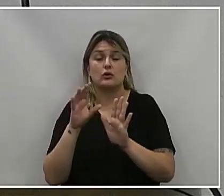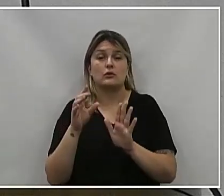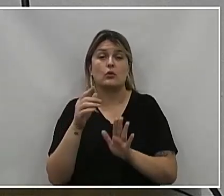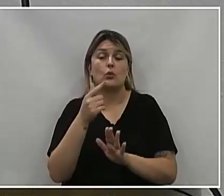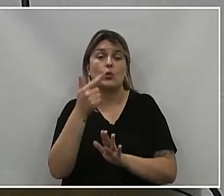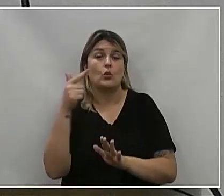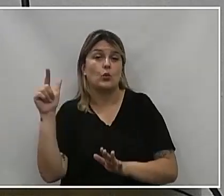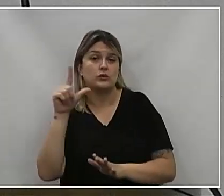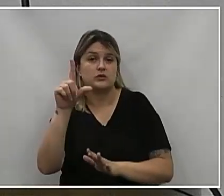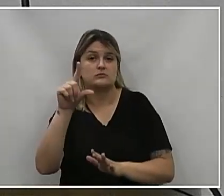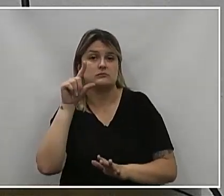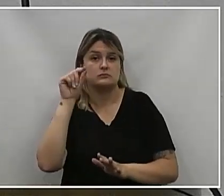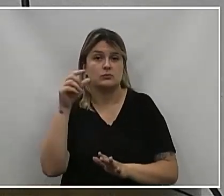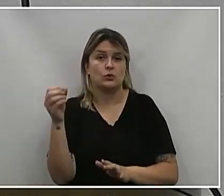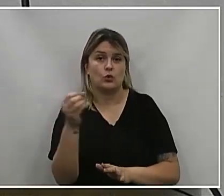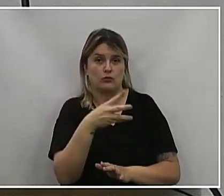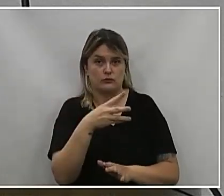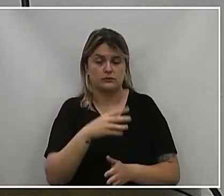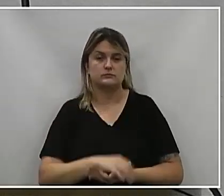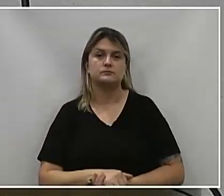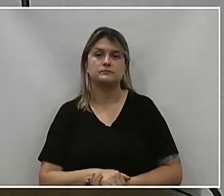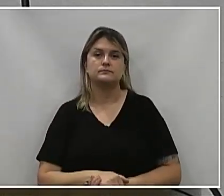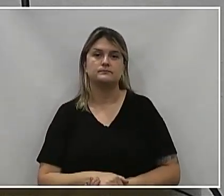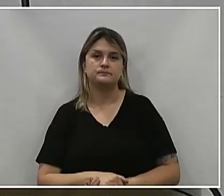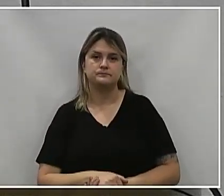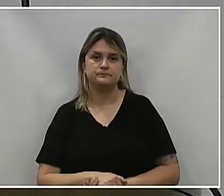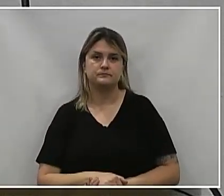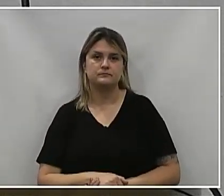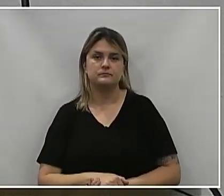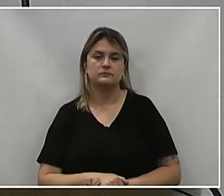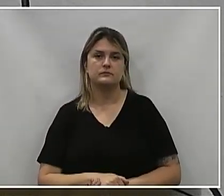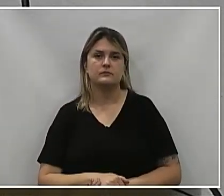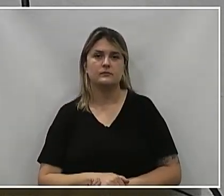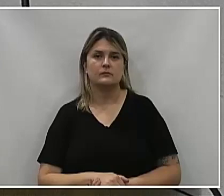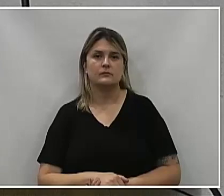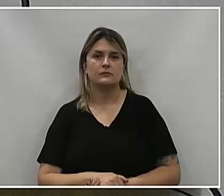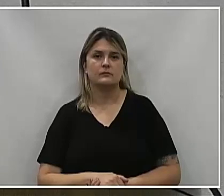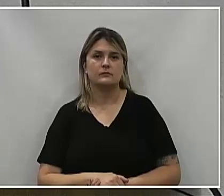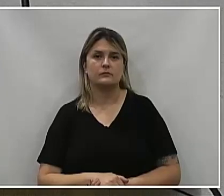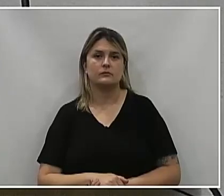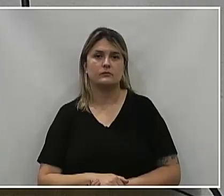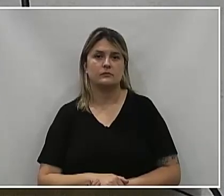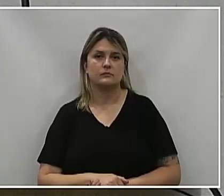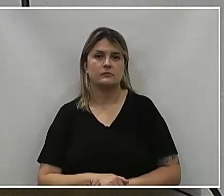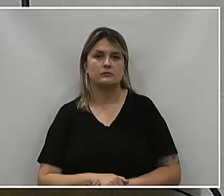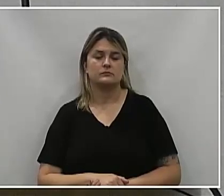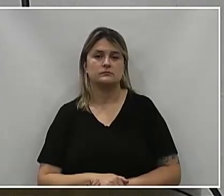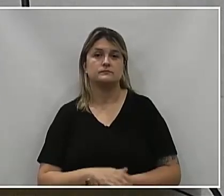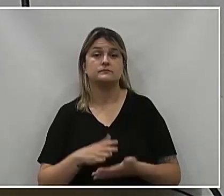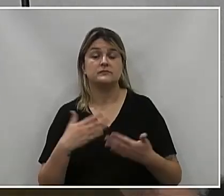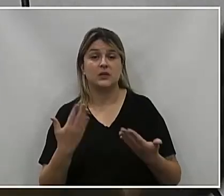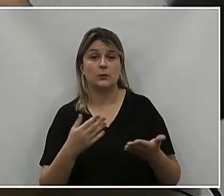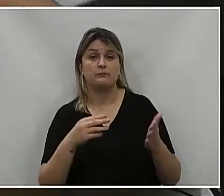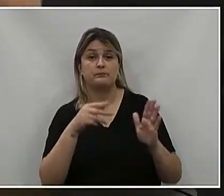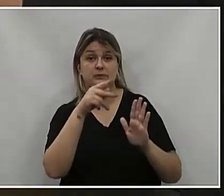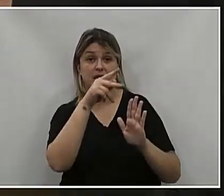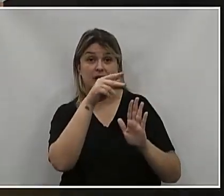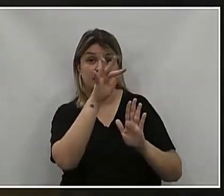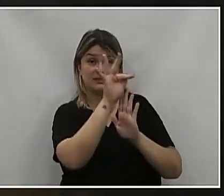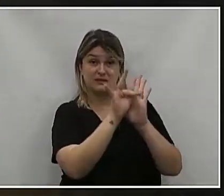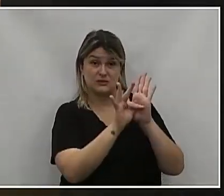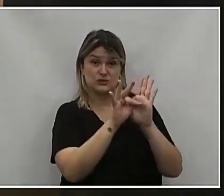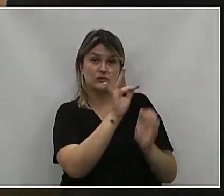uma opção nova, e é inevitável que a gente execute algumas comparações. Em relação ao parecer